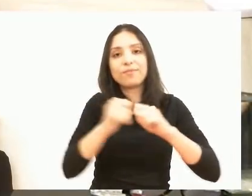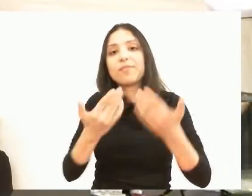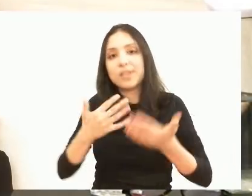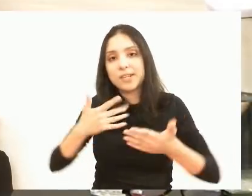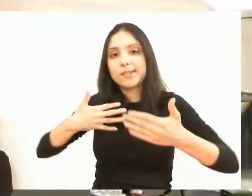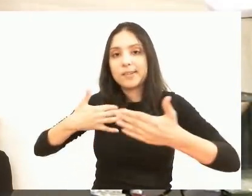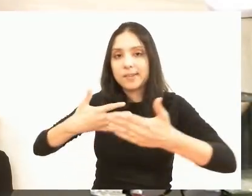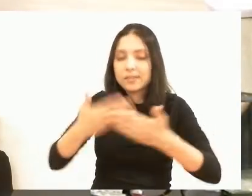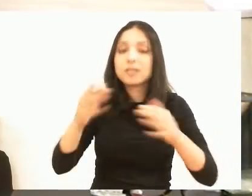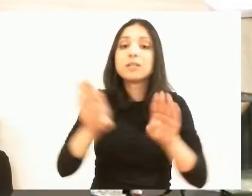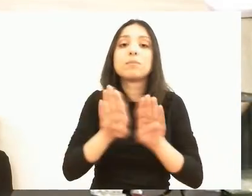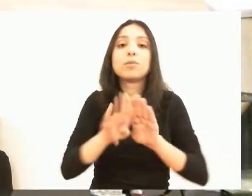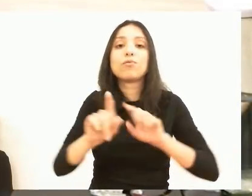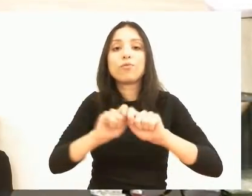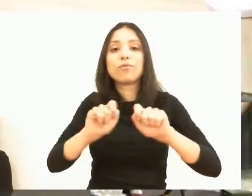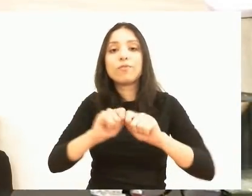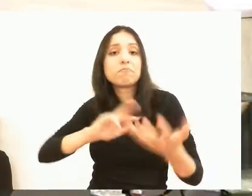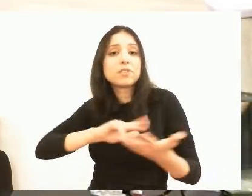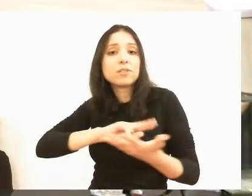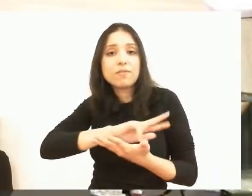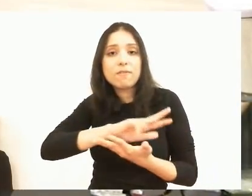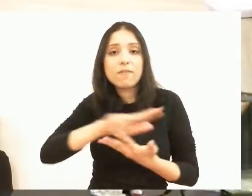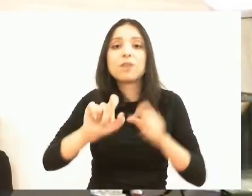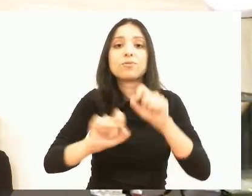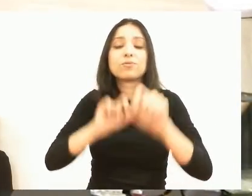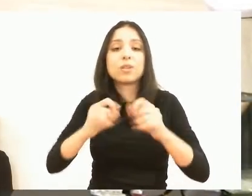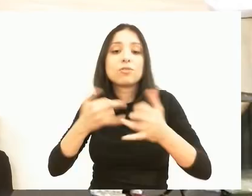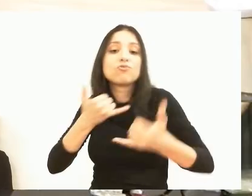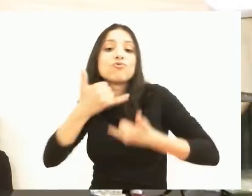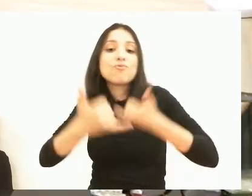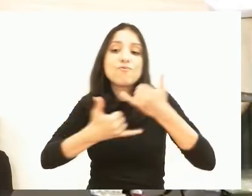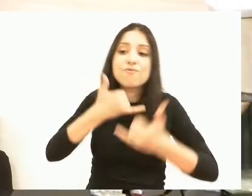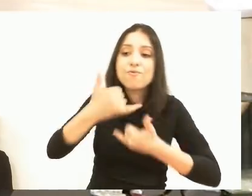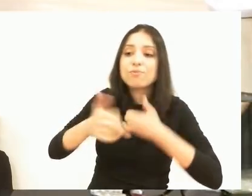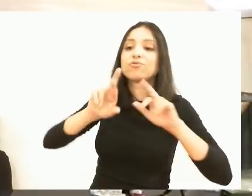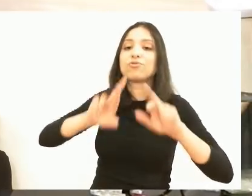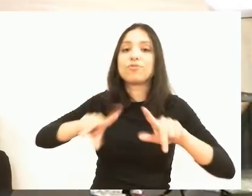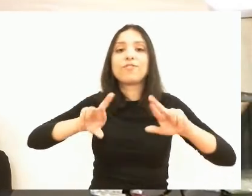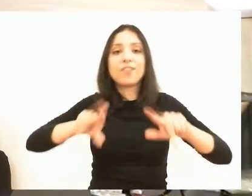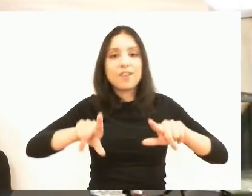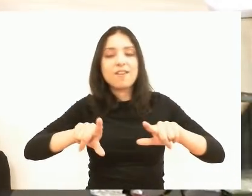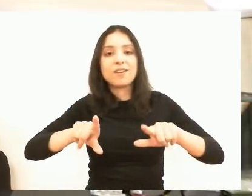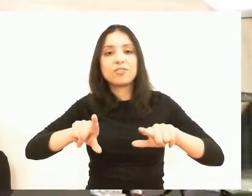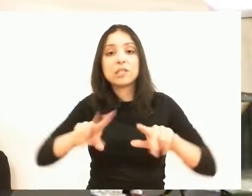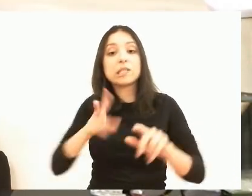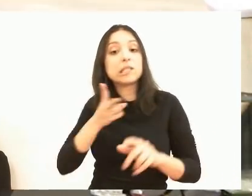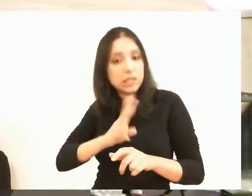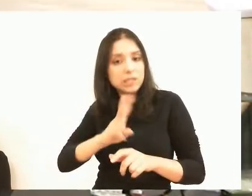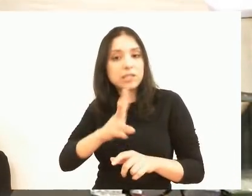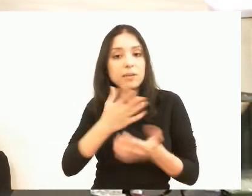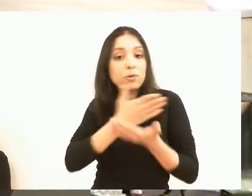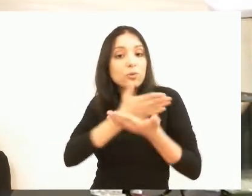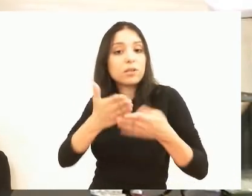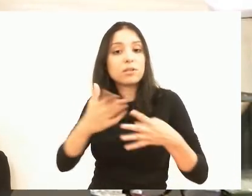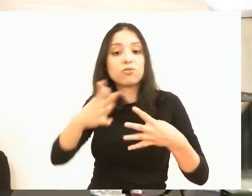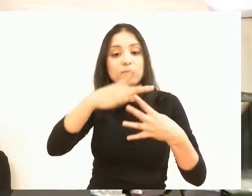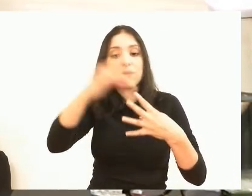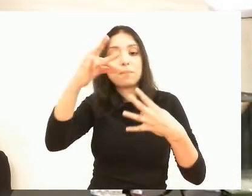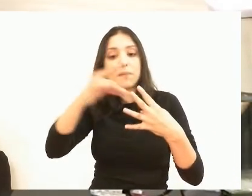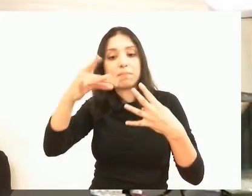outros outras outros jogos né nem sempre a partir de tópicos né então